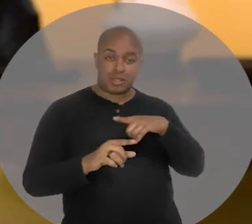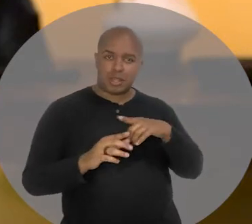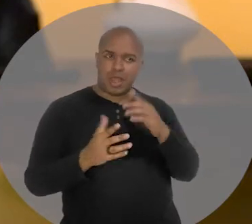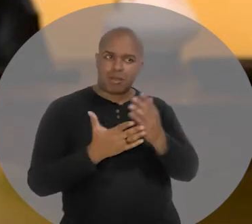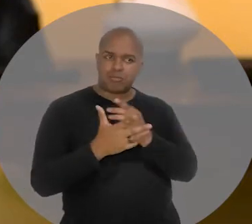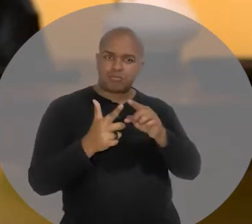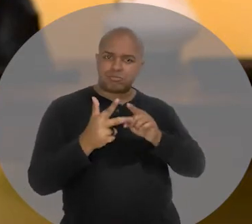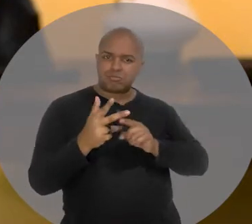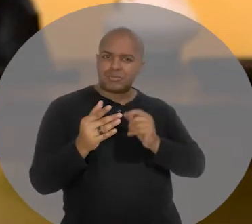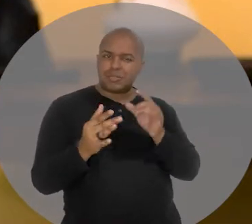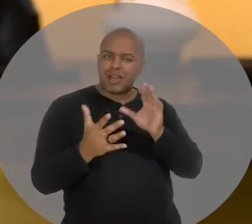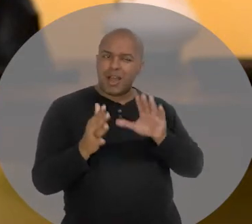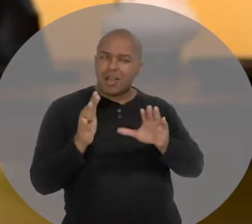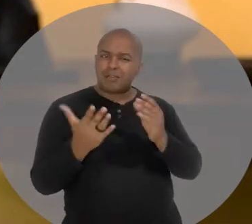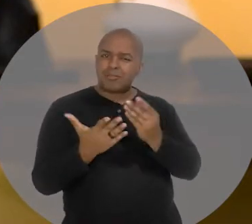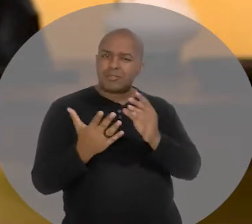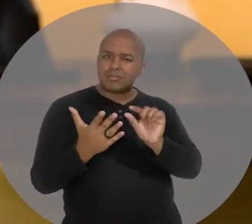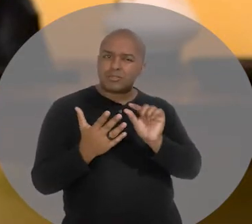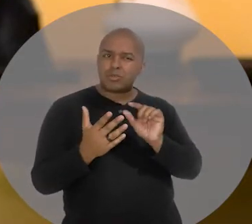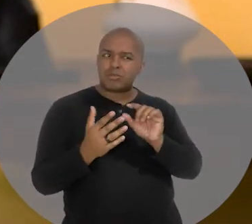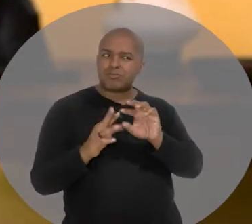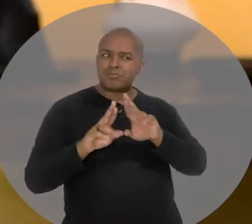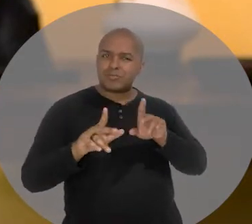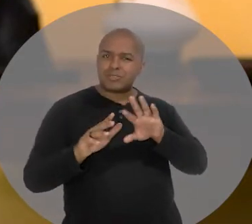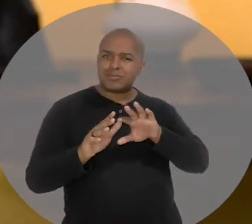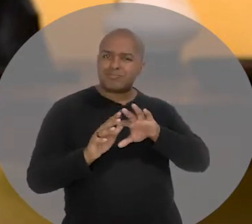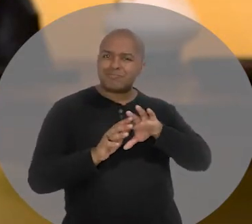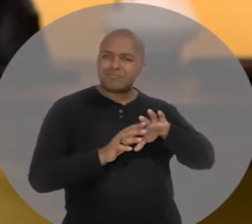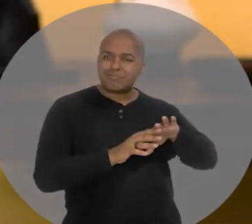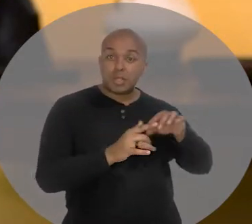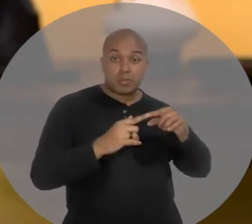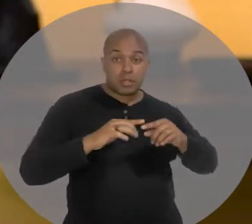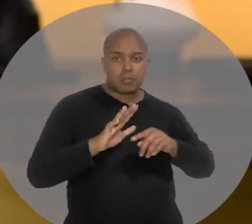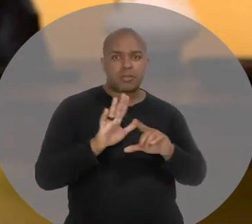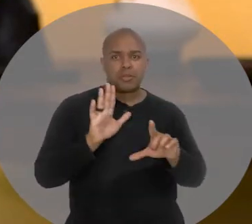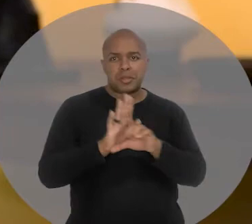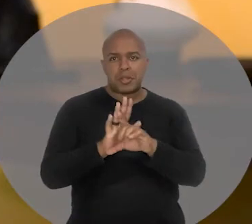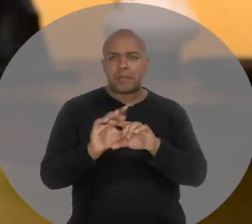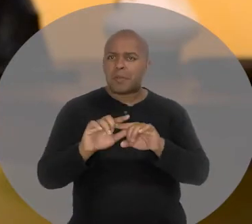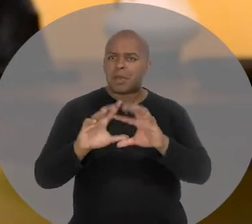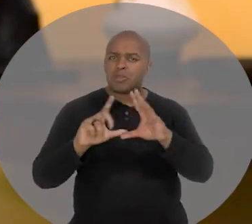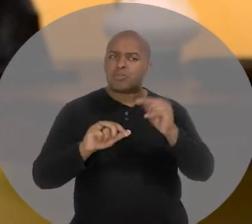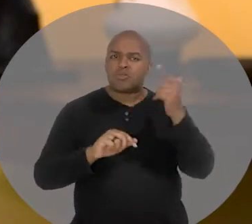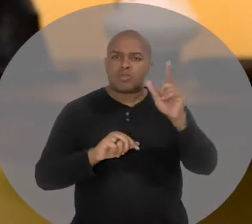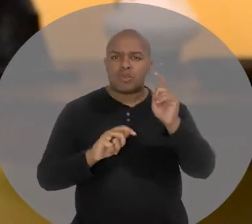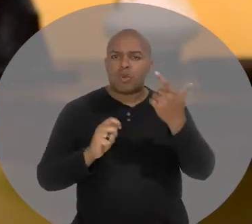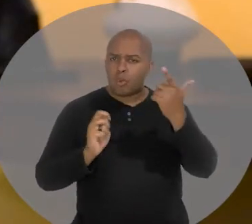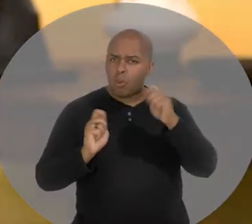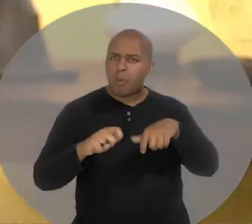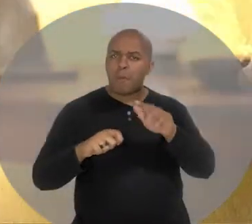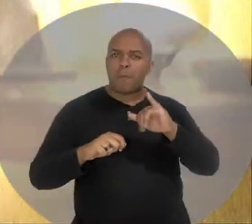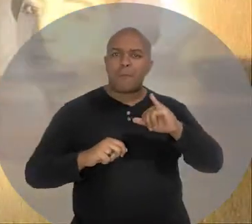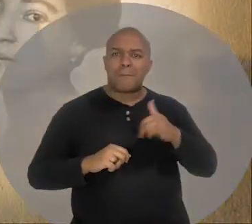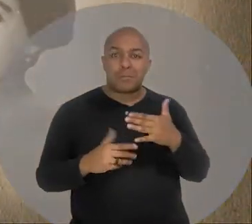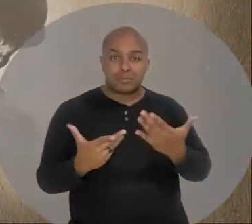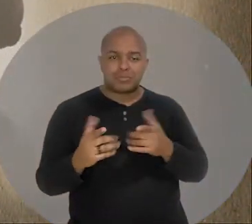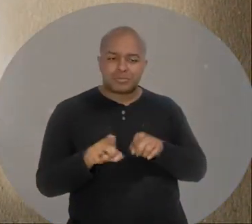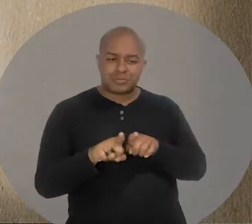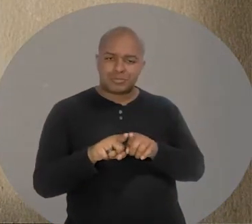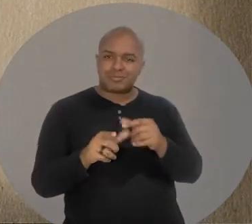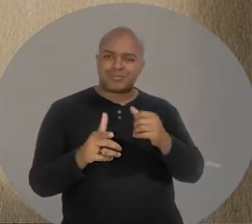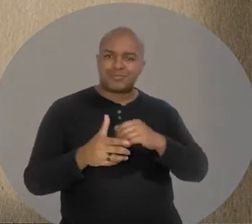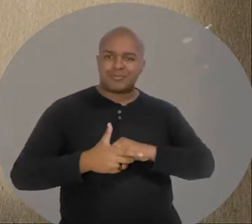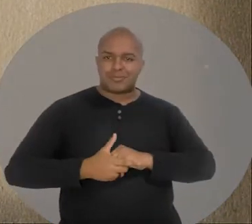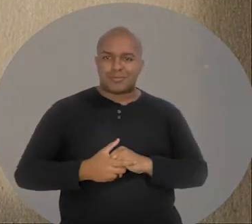agora vão ficando um pouco obsoletos, por exemplo, em relação à legislação, todo o resto pode ser muito bem aproveitado hoje, e assim é. Linha do